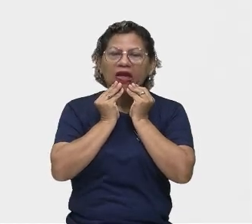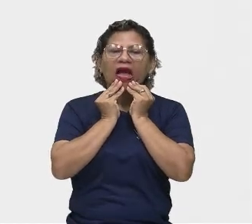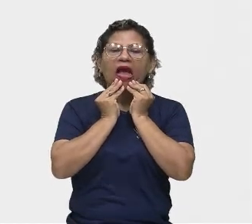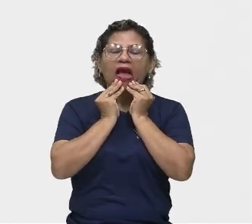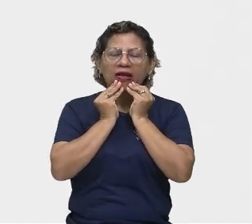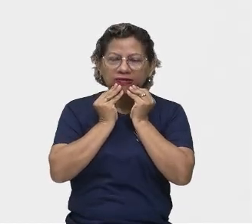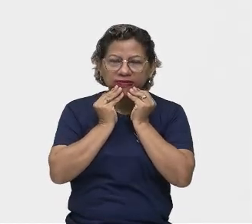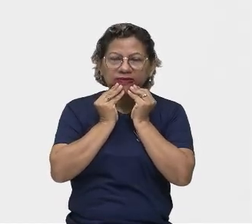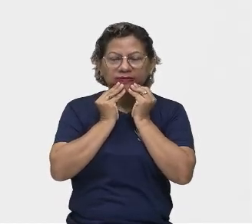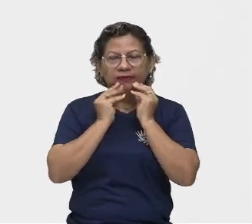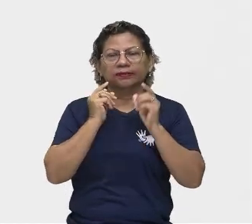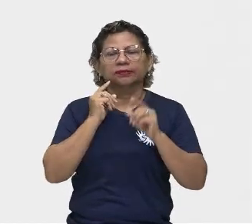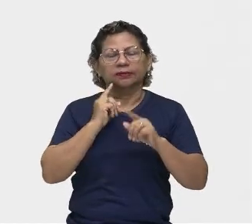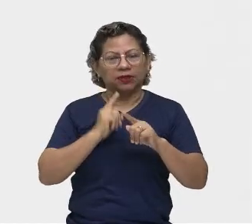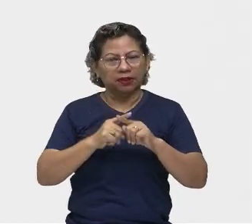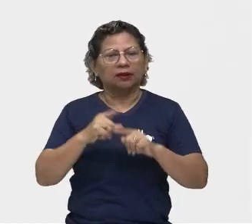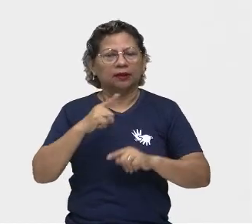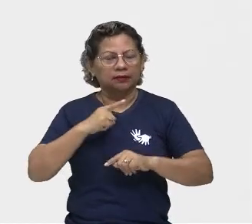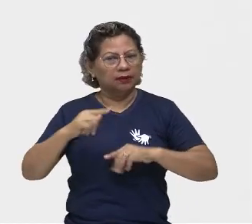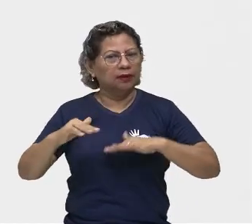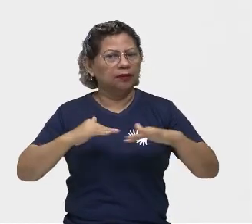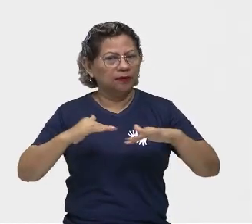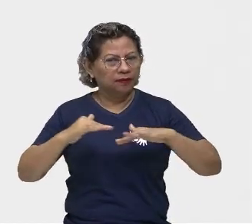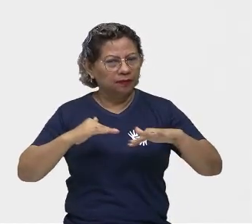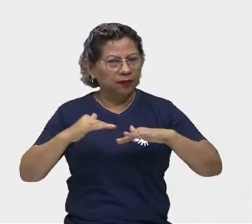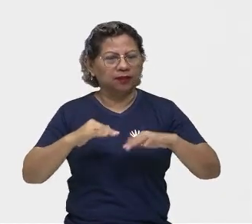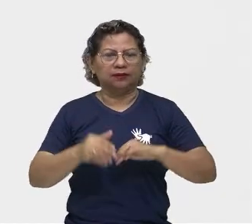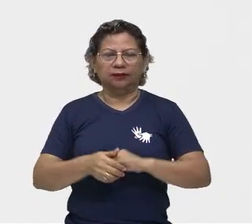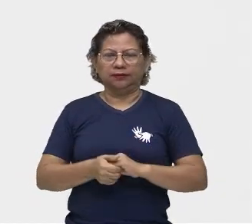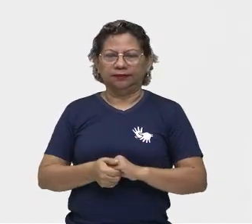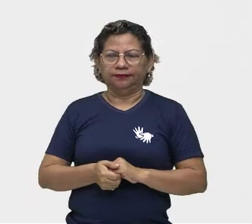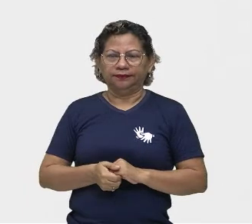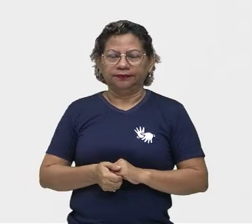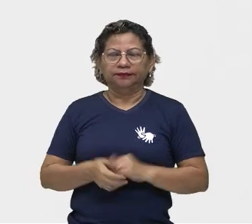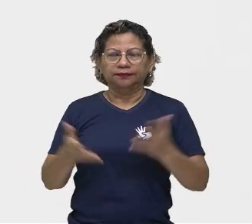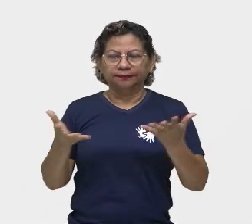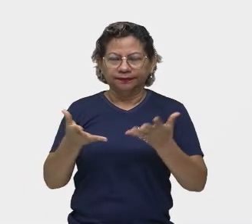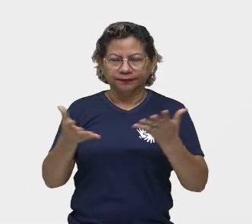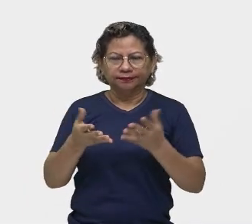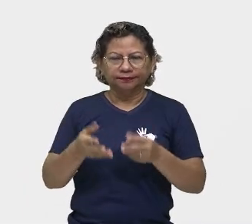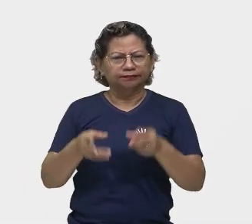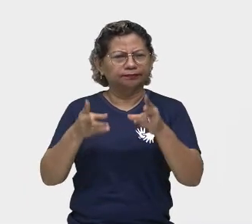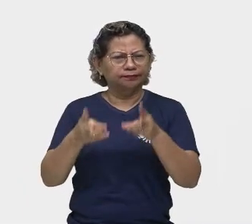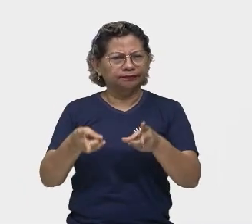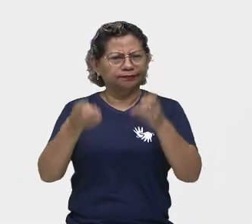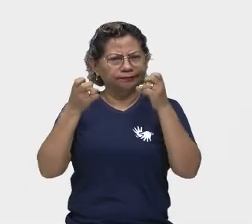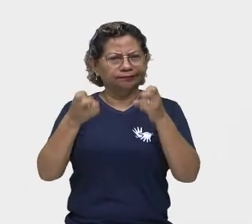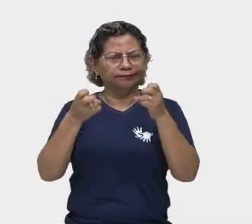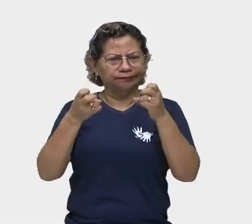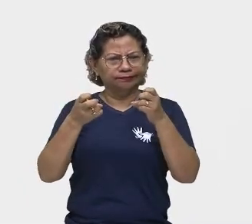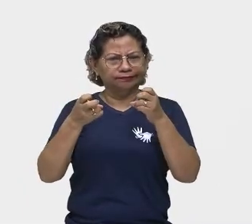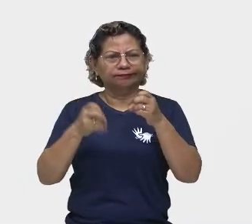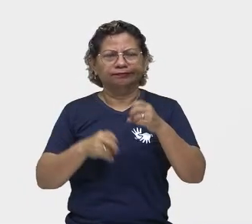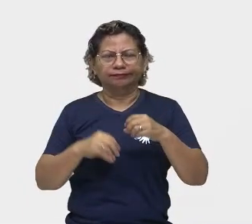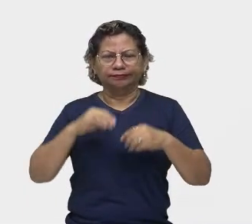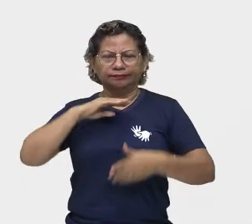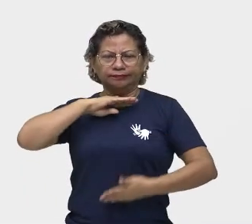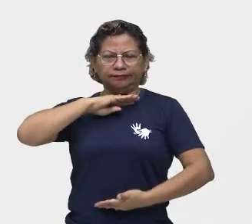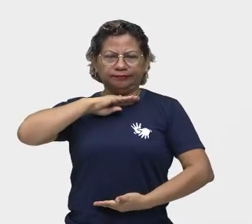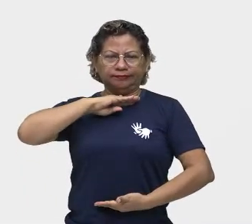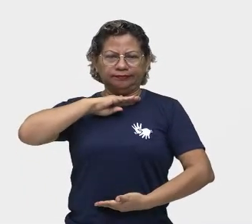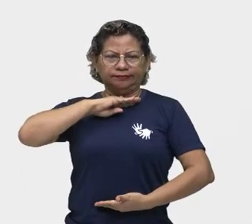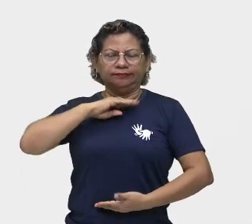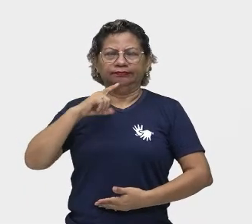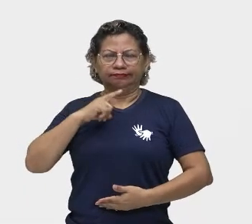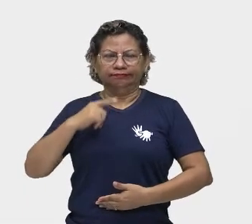mastigar porque ela se movimenta Além disso vamos observar sobre o tronco o tronco é formado pela